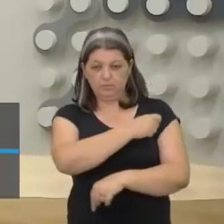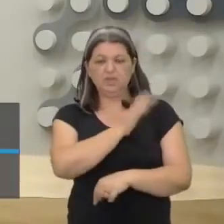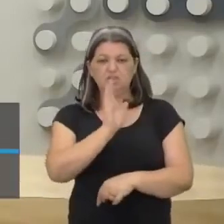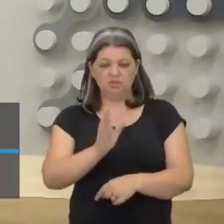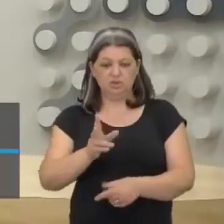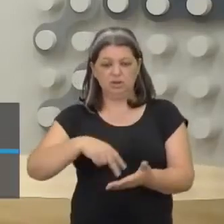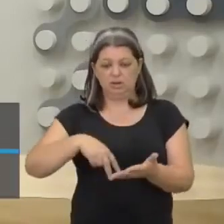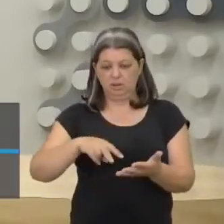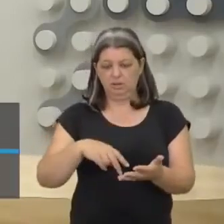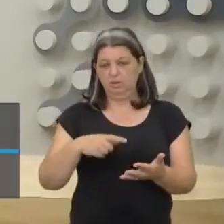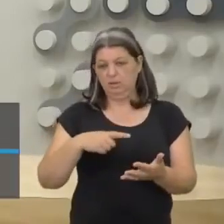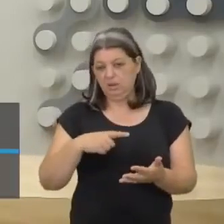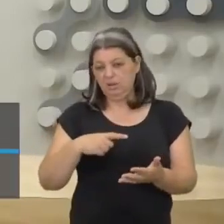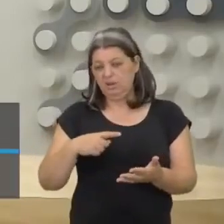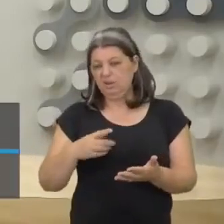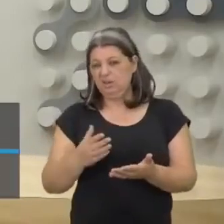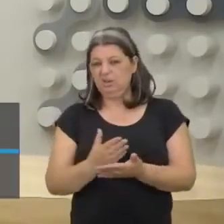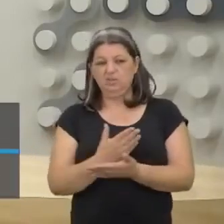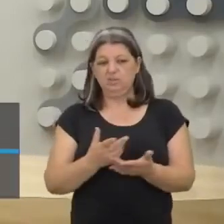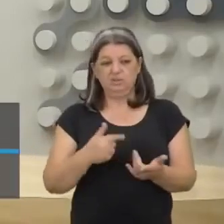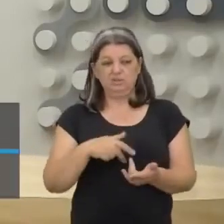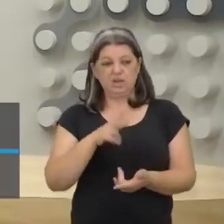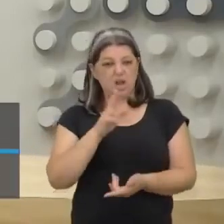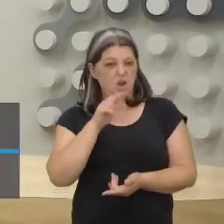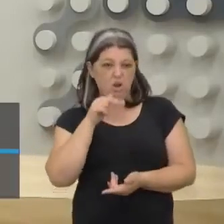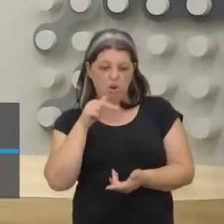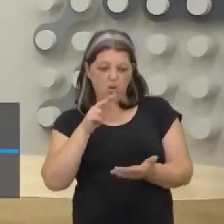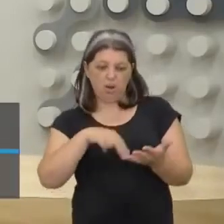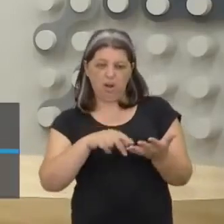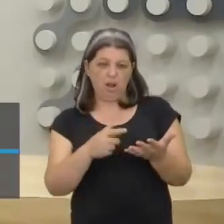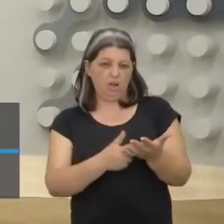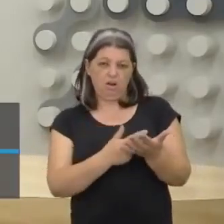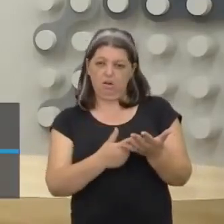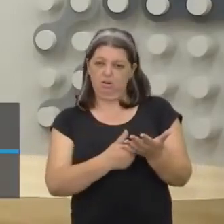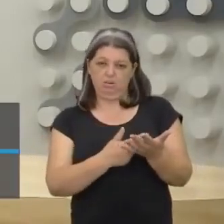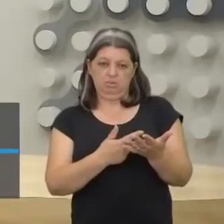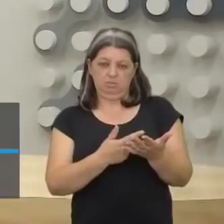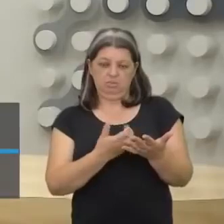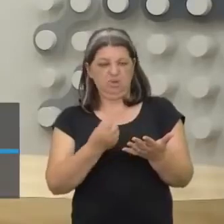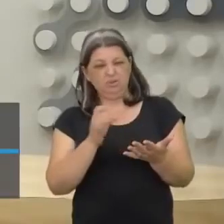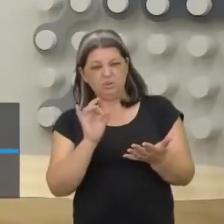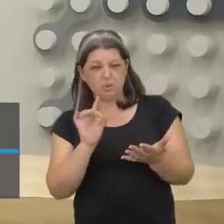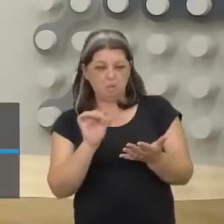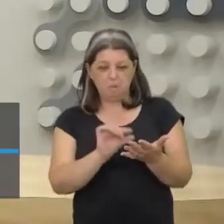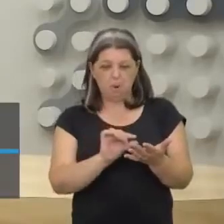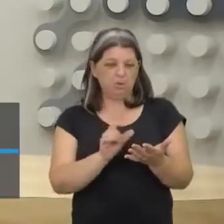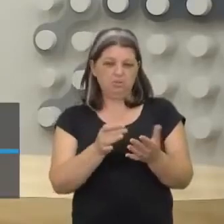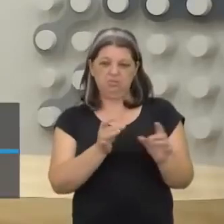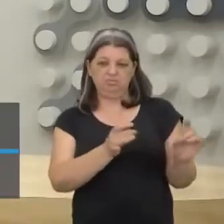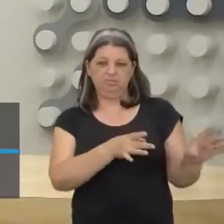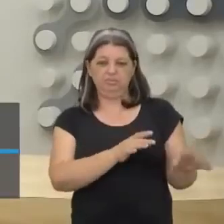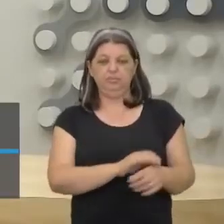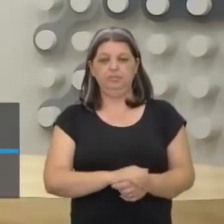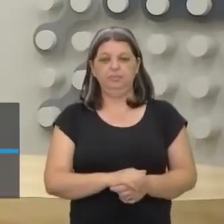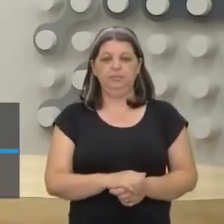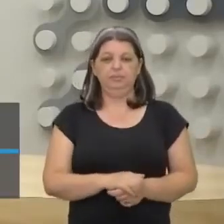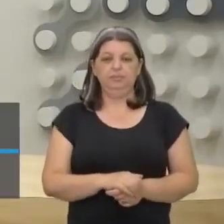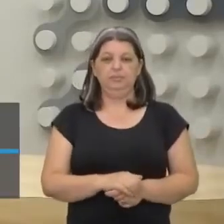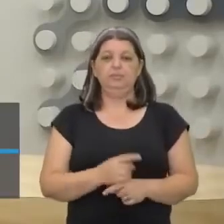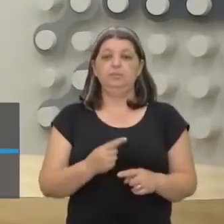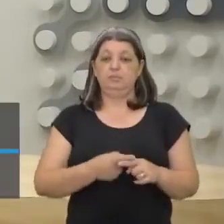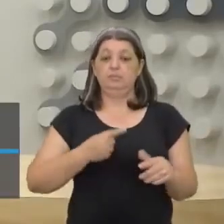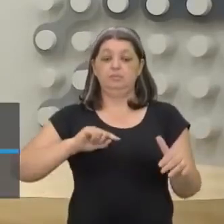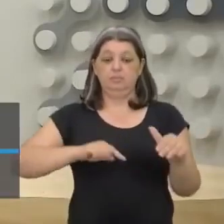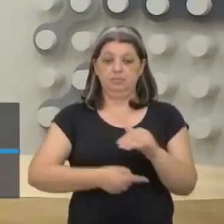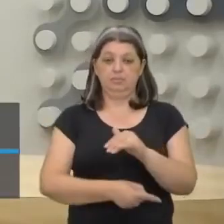um livro, ou tem algum aluno aí falando que nunca leu nem um livro, que nunca leu um livro completo? Então essa discussão é interessante. Enquanto a gente se aprofunda